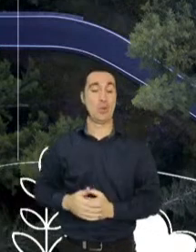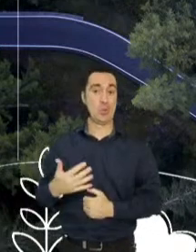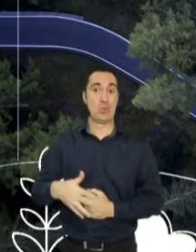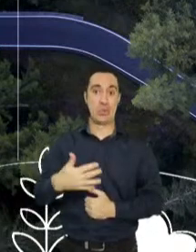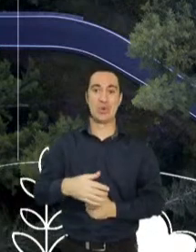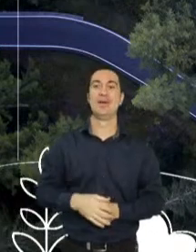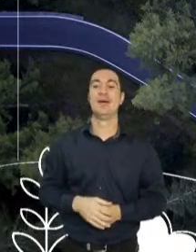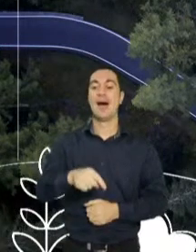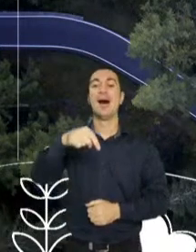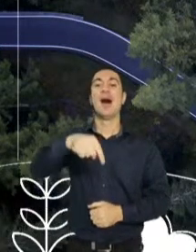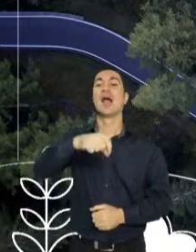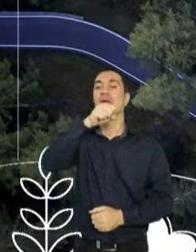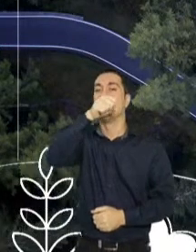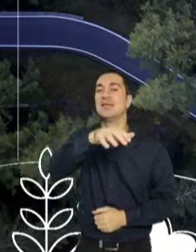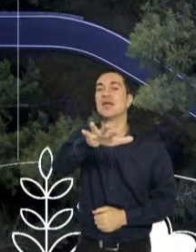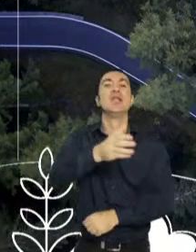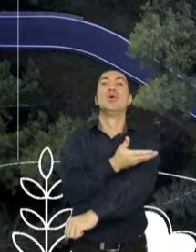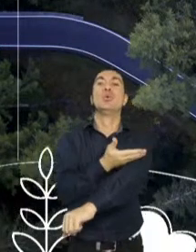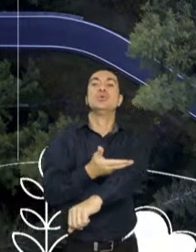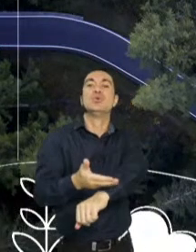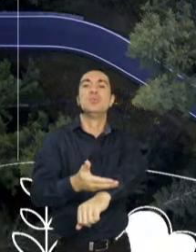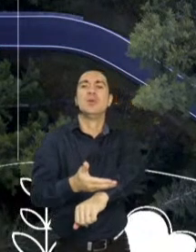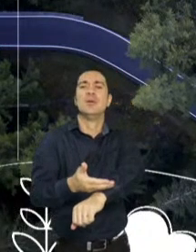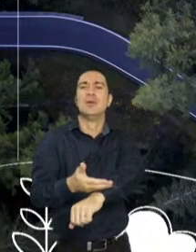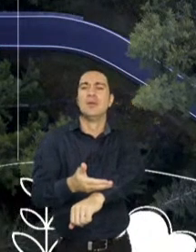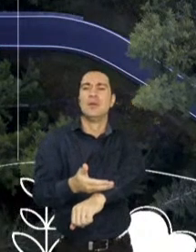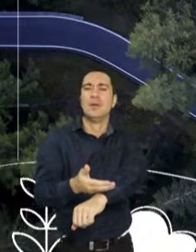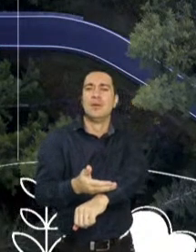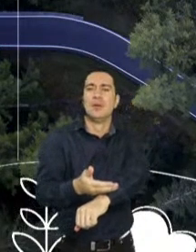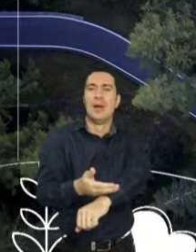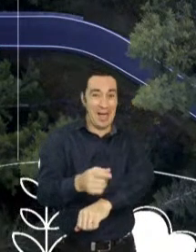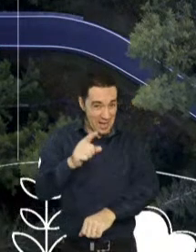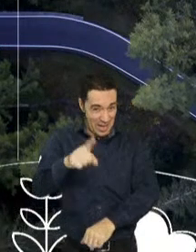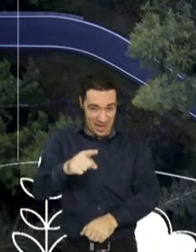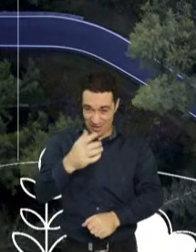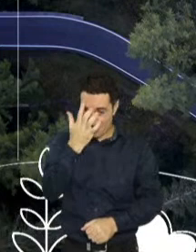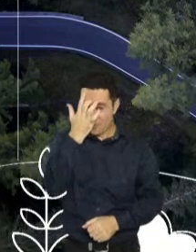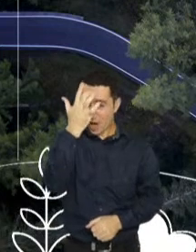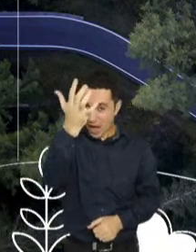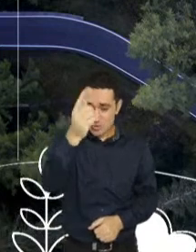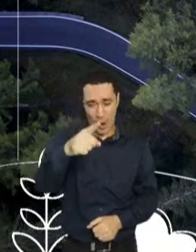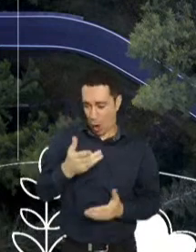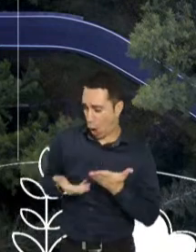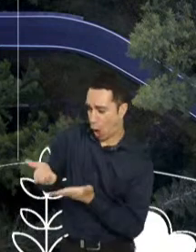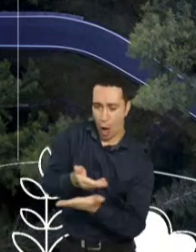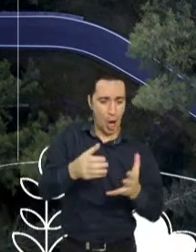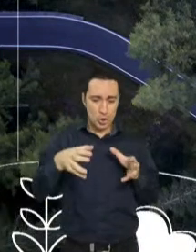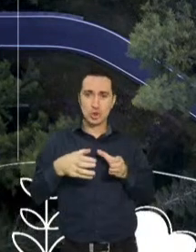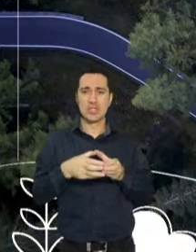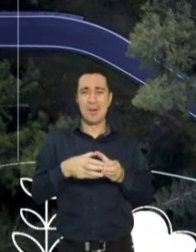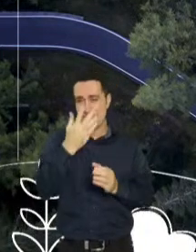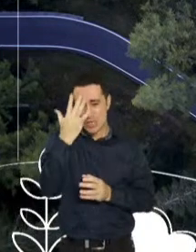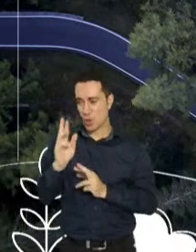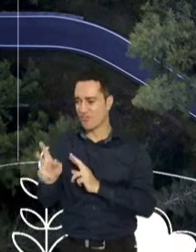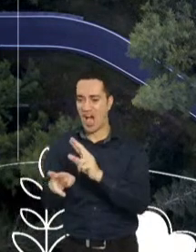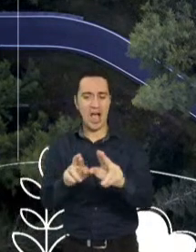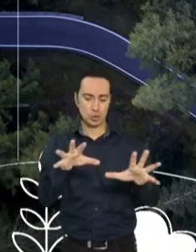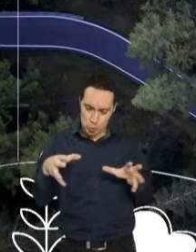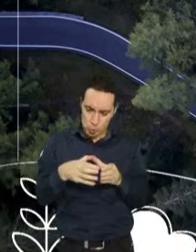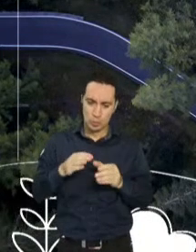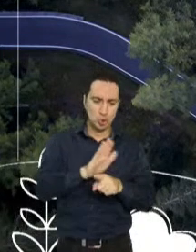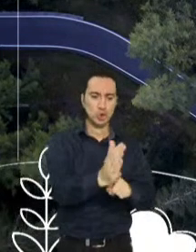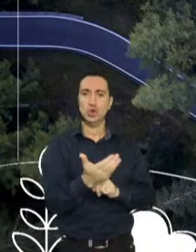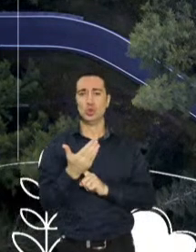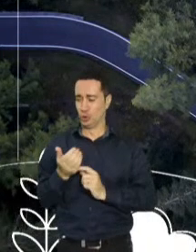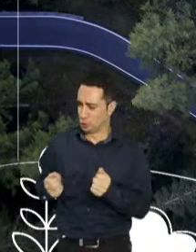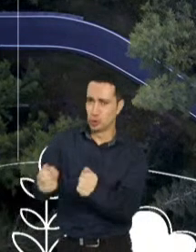Porém, aqui na Scania, o que, que a gente diz? Não existe bala de prata. É uma conjunção de atores trabalhando para essa